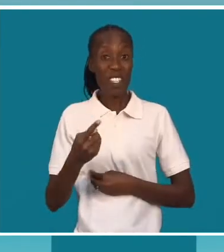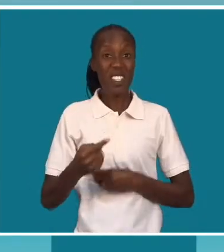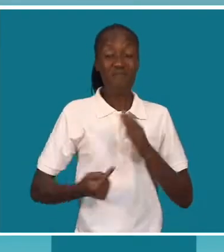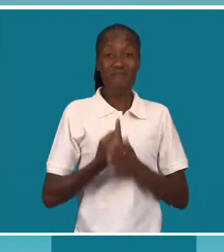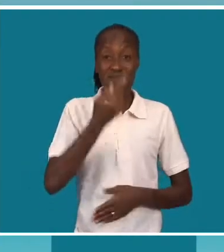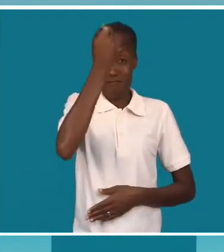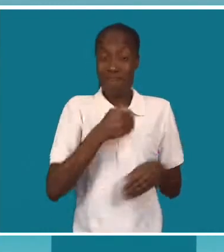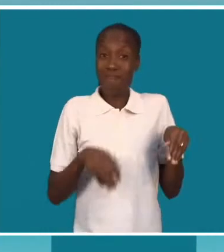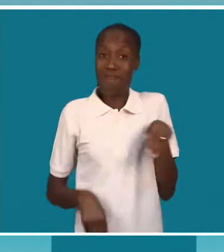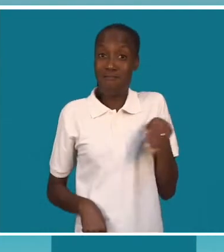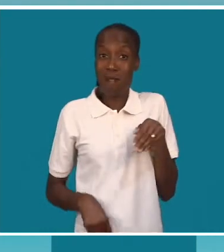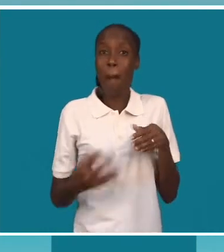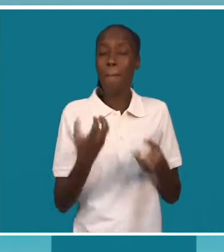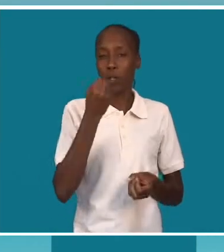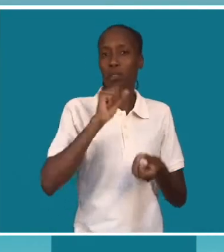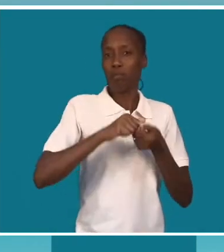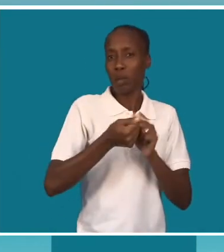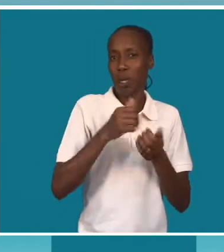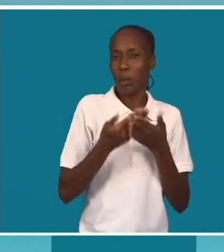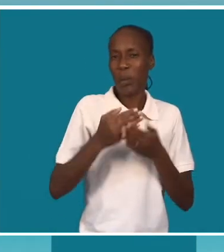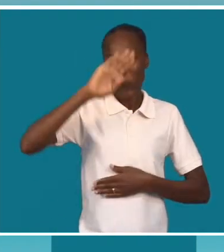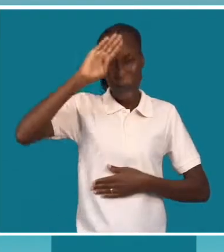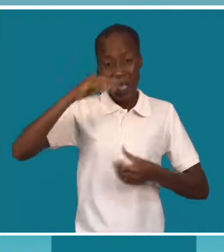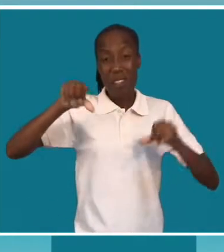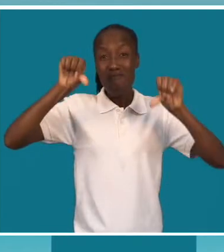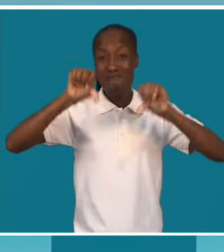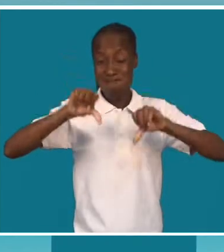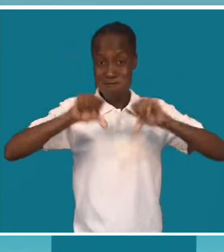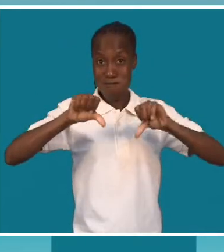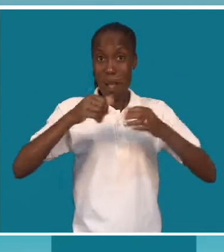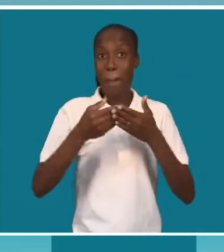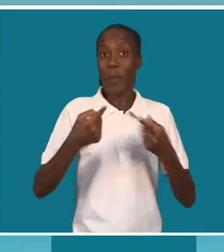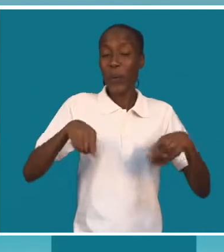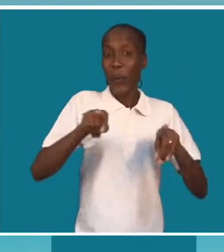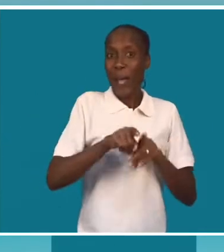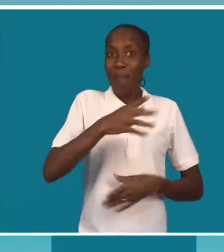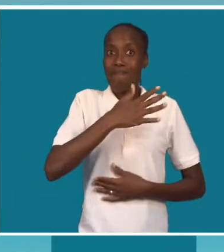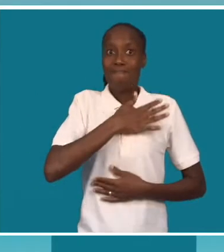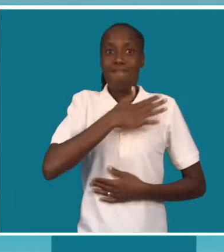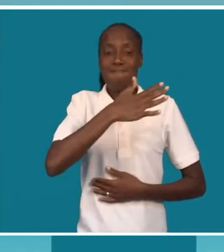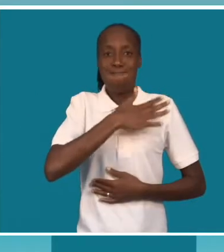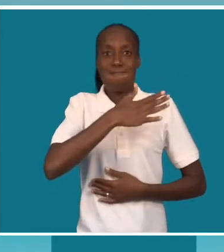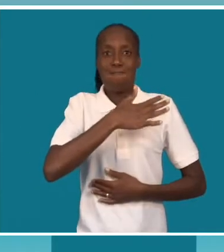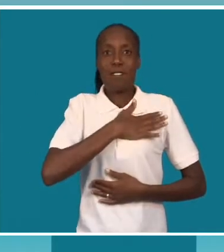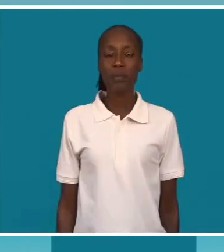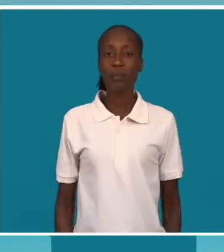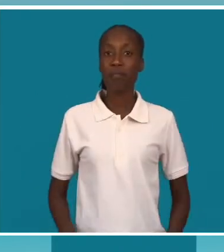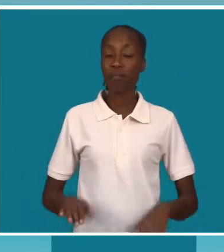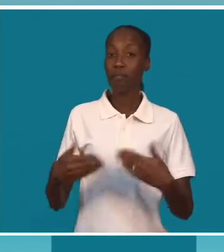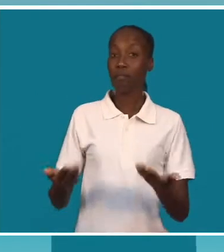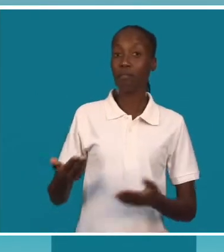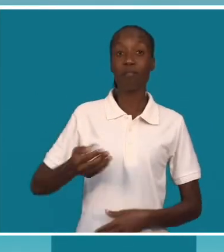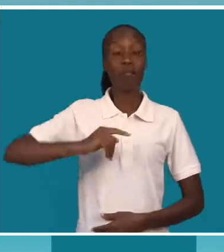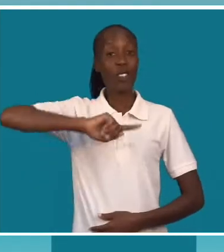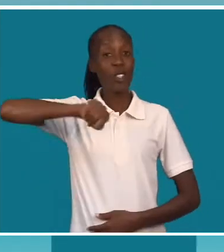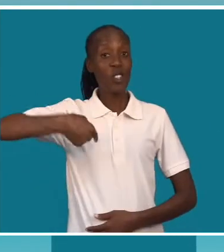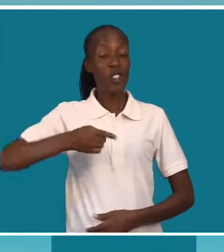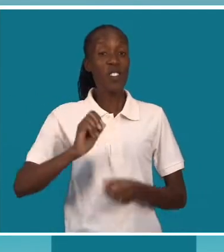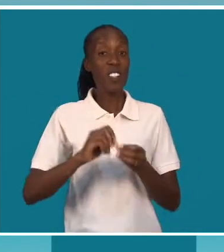generalista, explica como se processa o tratamento de um paciente com AVC. A verdade, o que nós